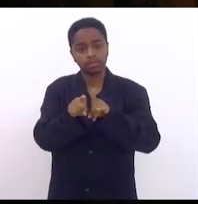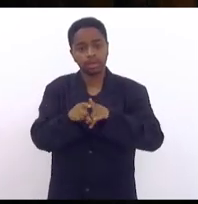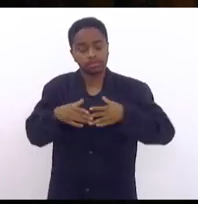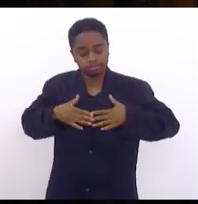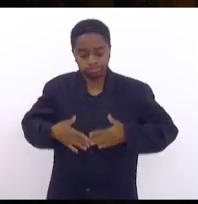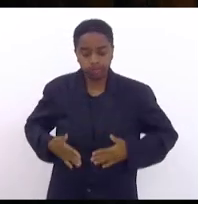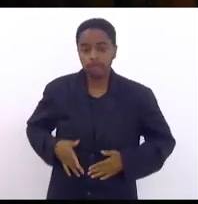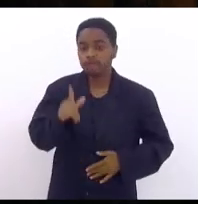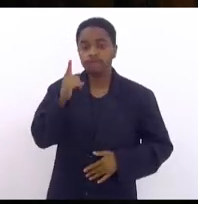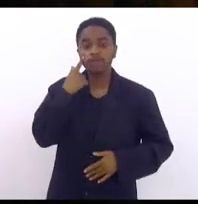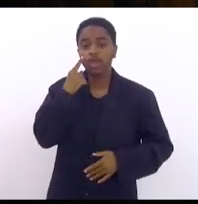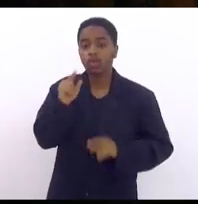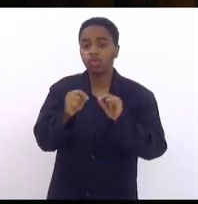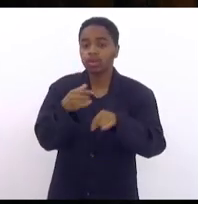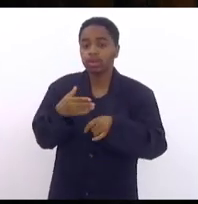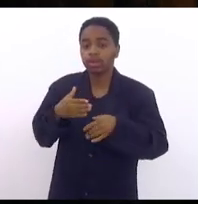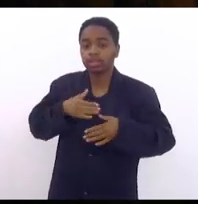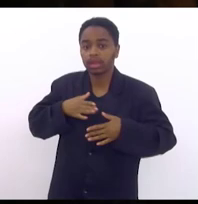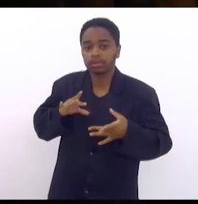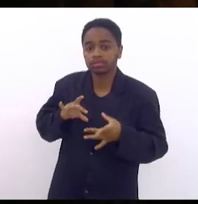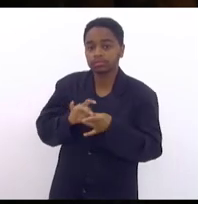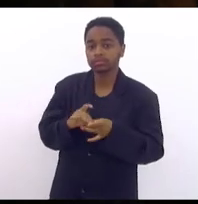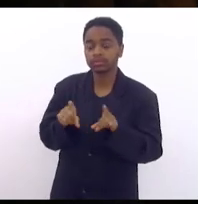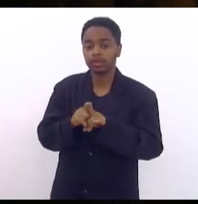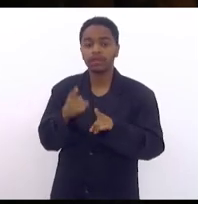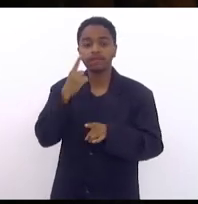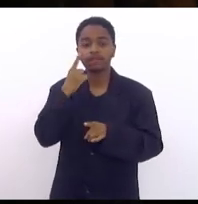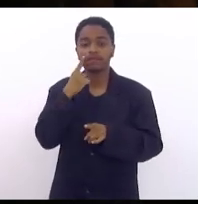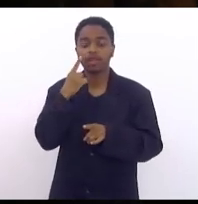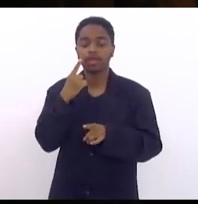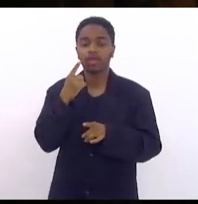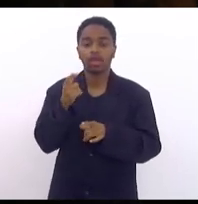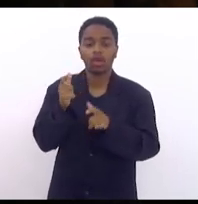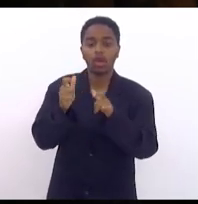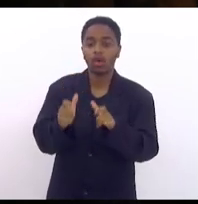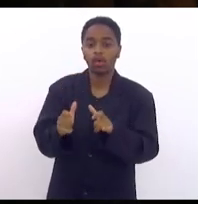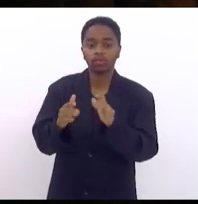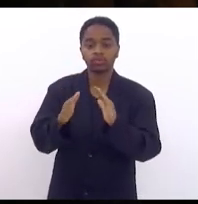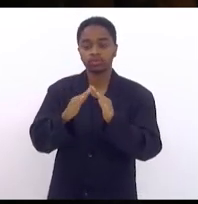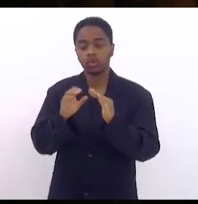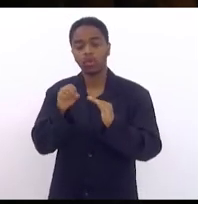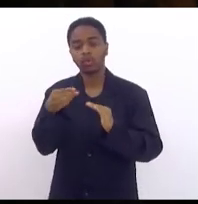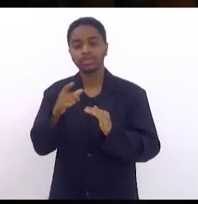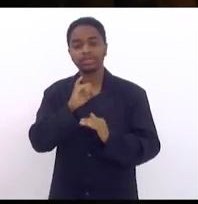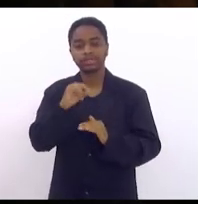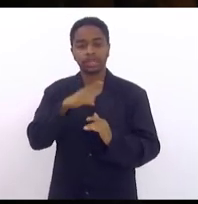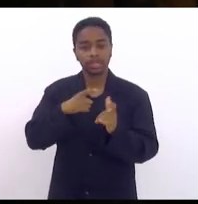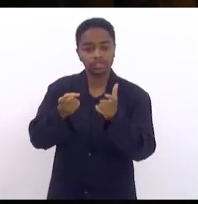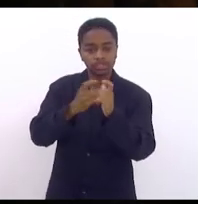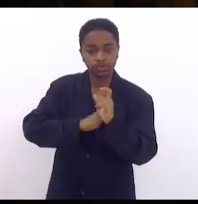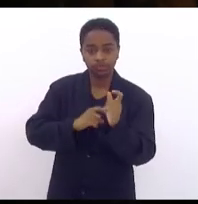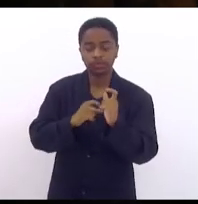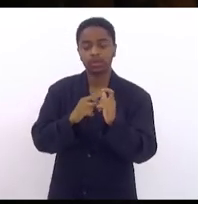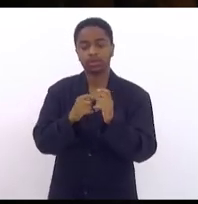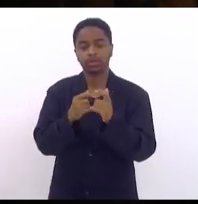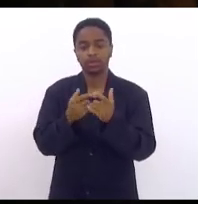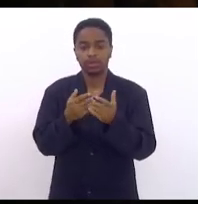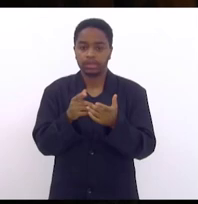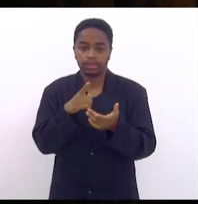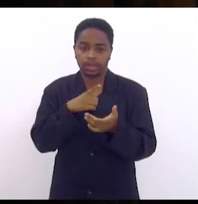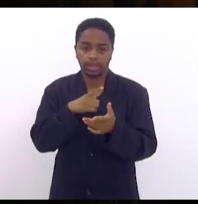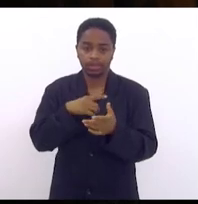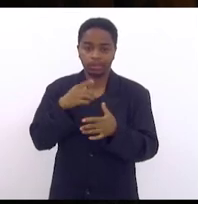revistados, que se busque a procedência desses indivíduos, se há algum tipo de dívida com o Poder Judiciário.